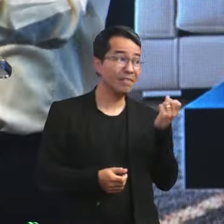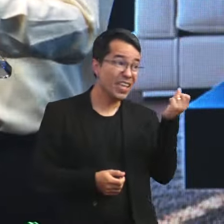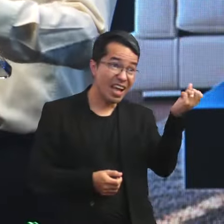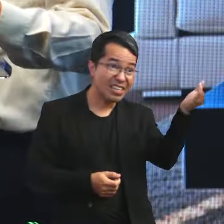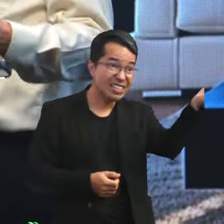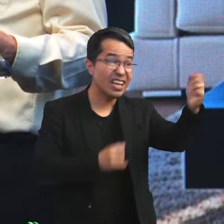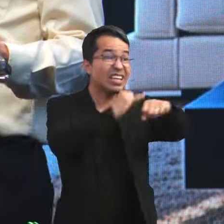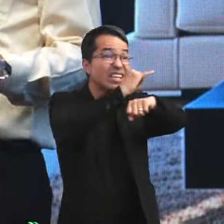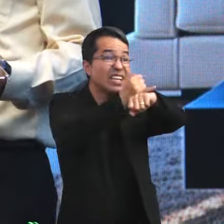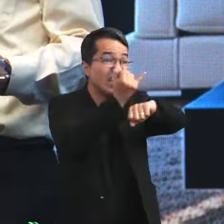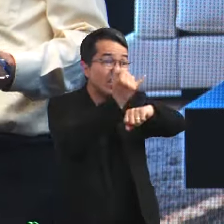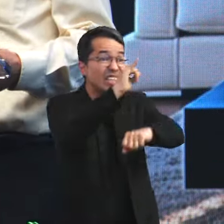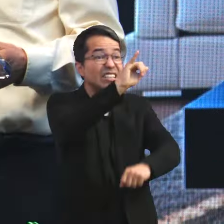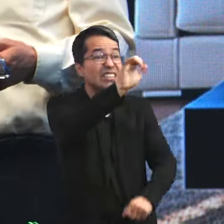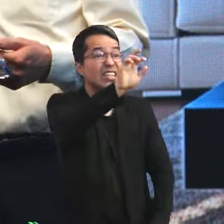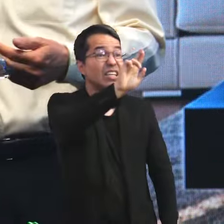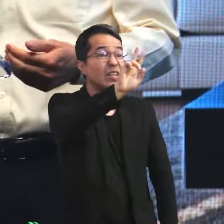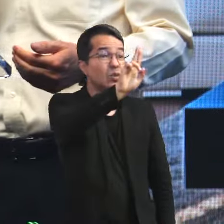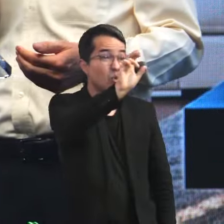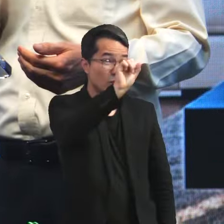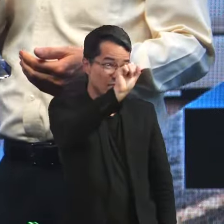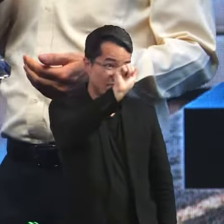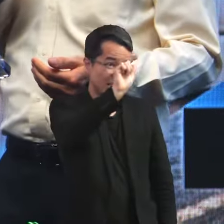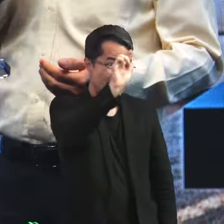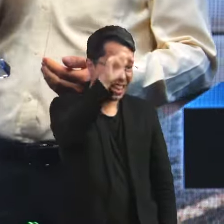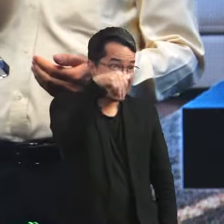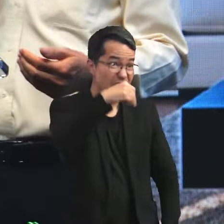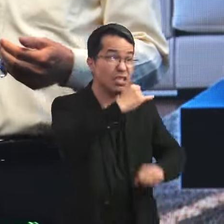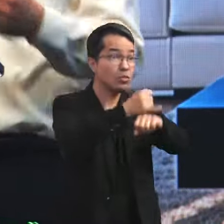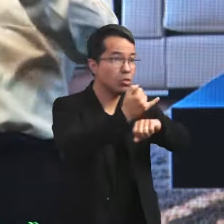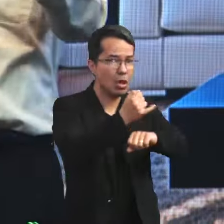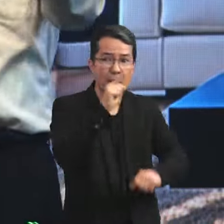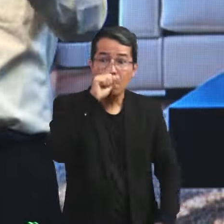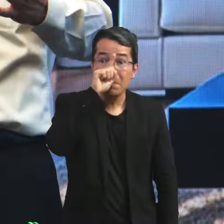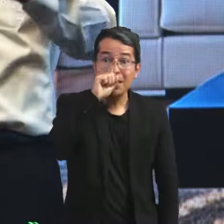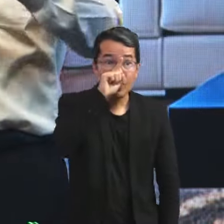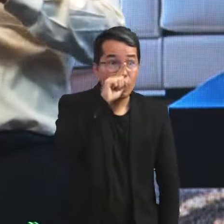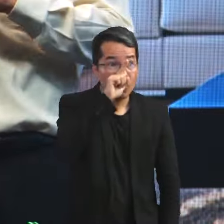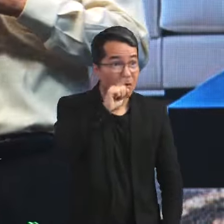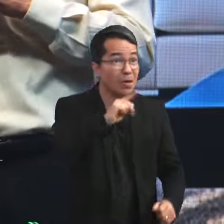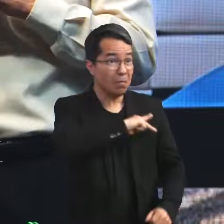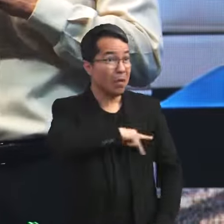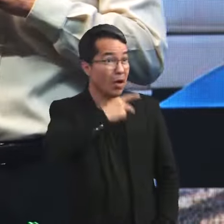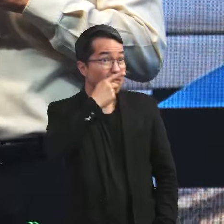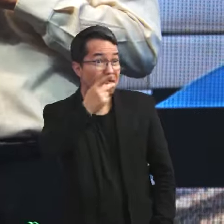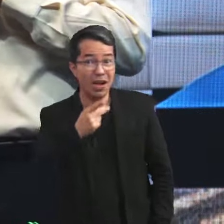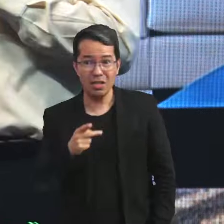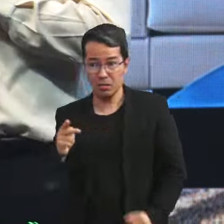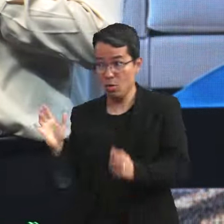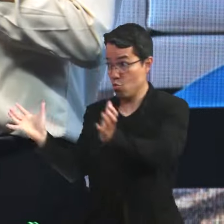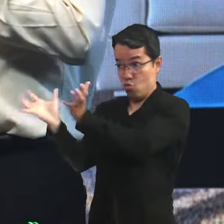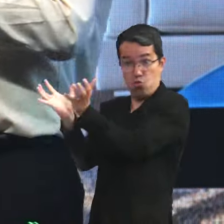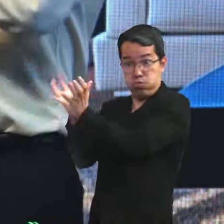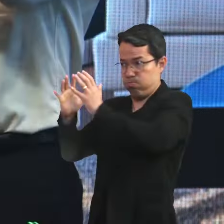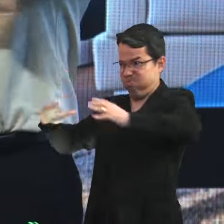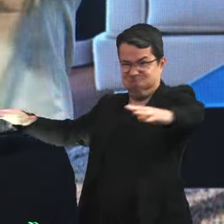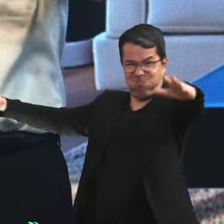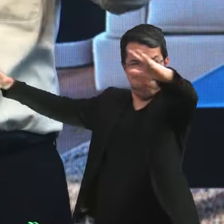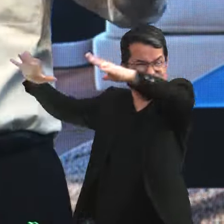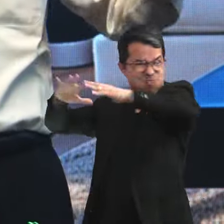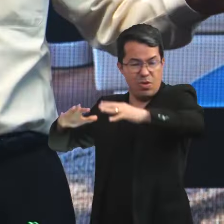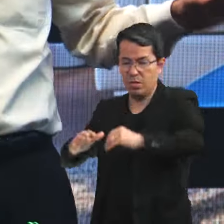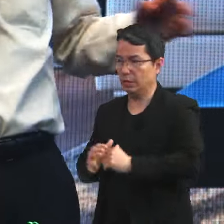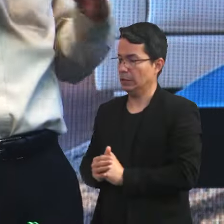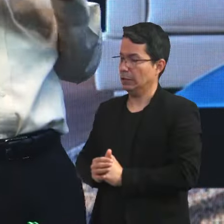deo discurso termina de fato Ele termina o seu discurso a efos dizendo aos Efésios que